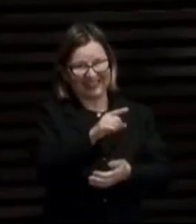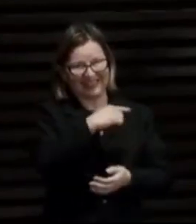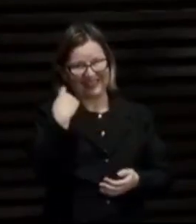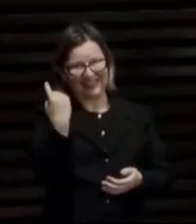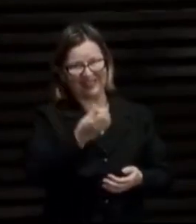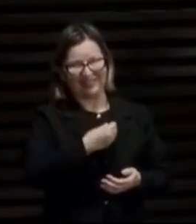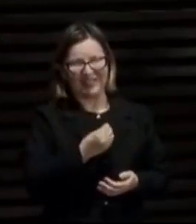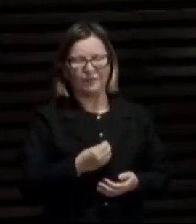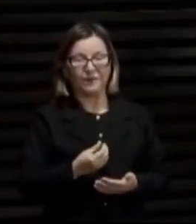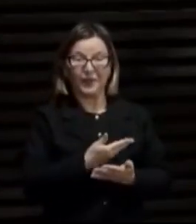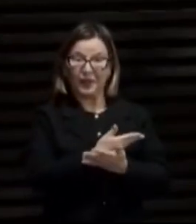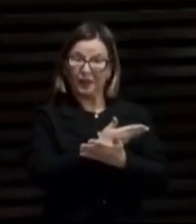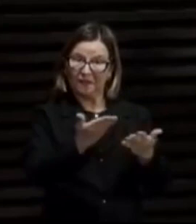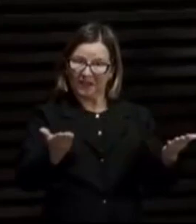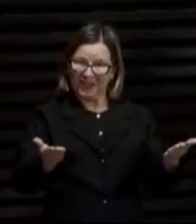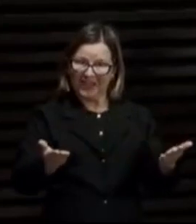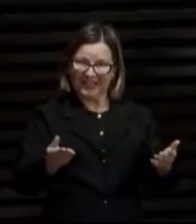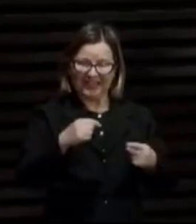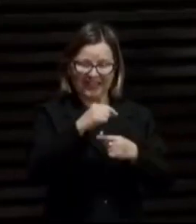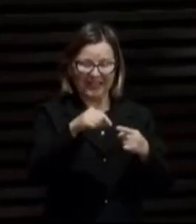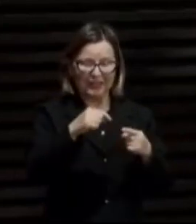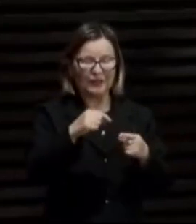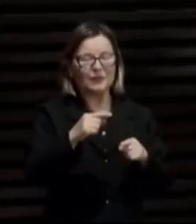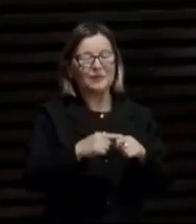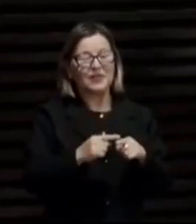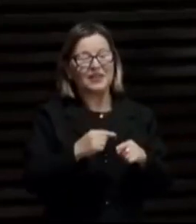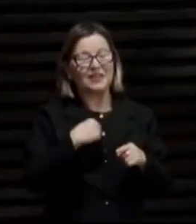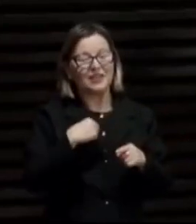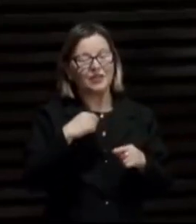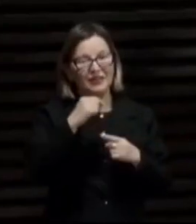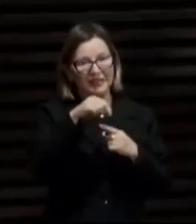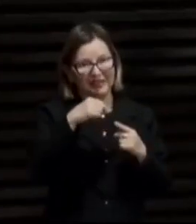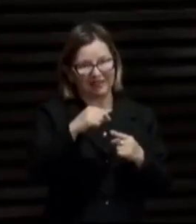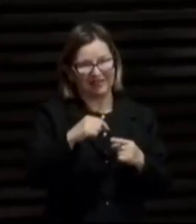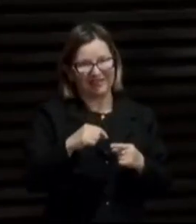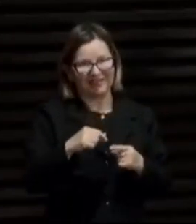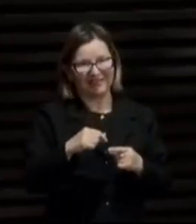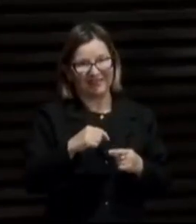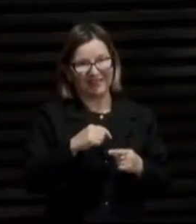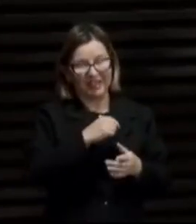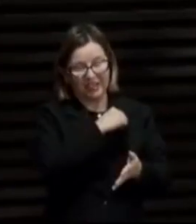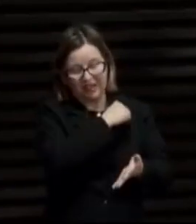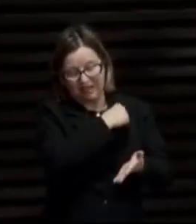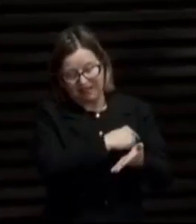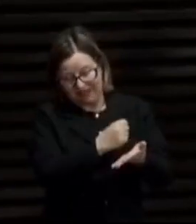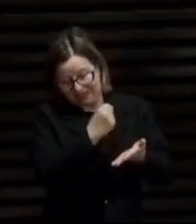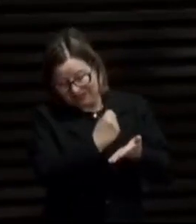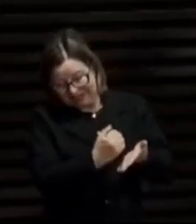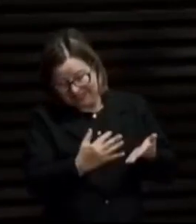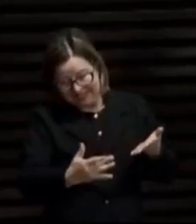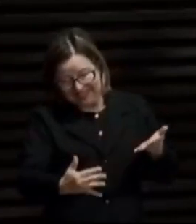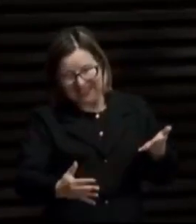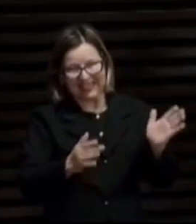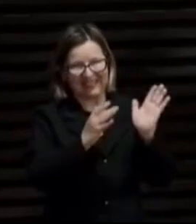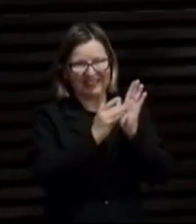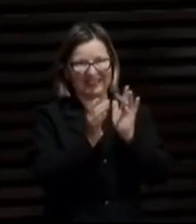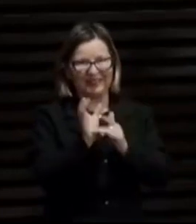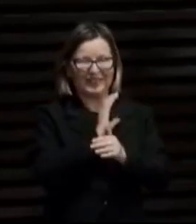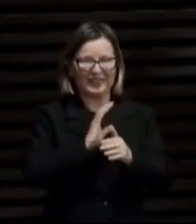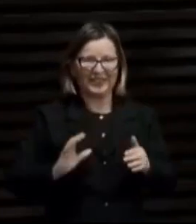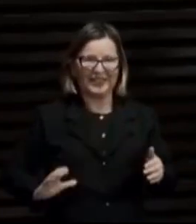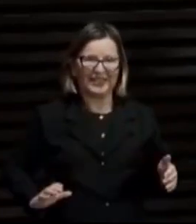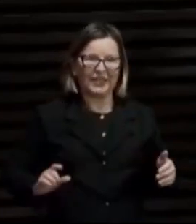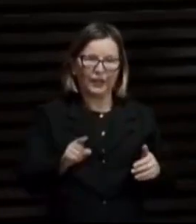Vós sereis santos, porque eu sou santo. O sangue de Cristo nos purifica de todo o pecado e nos